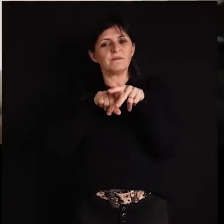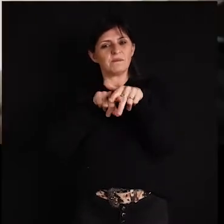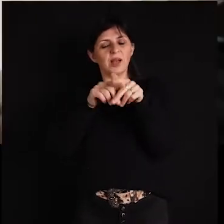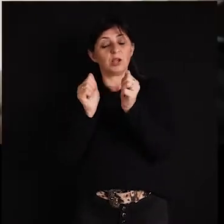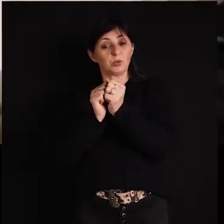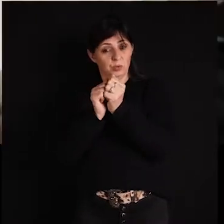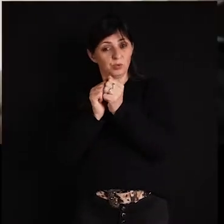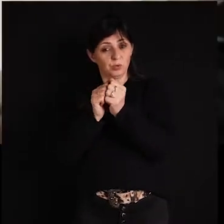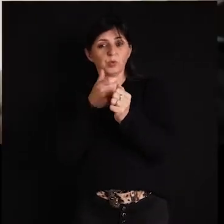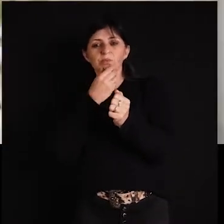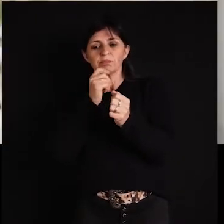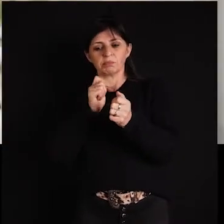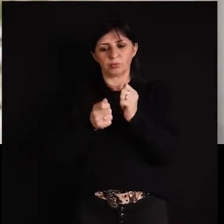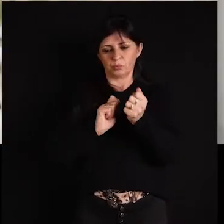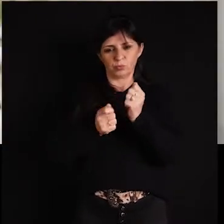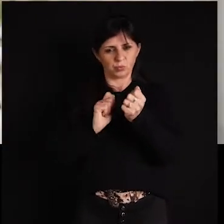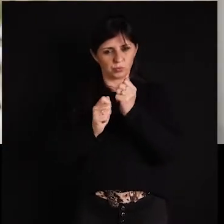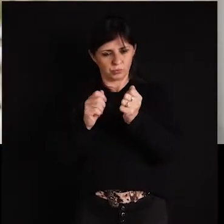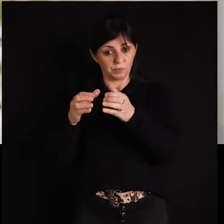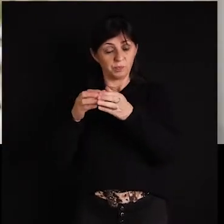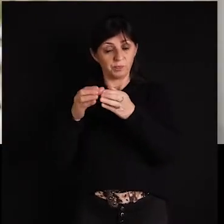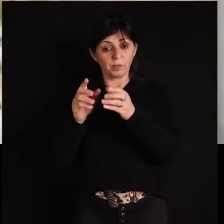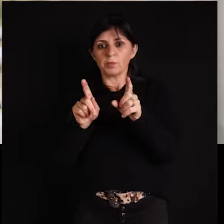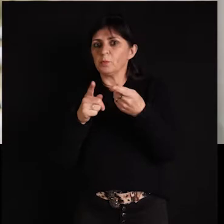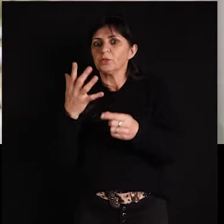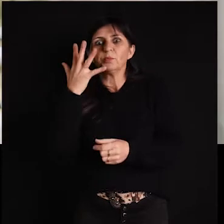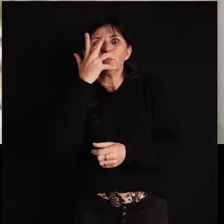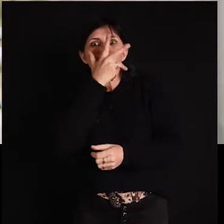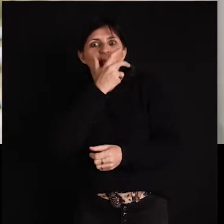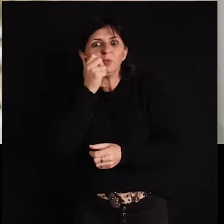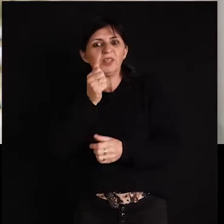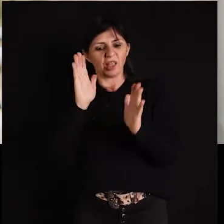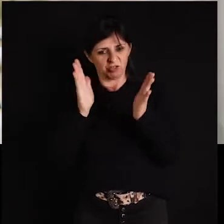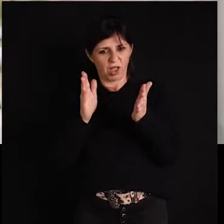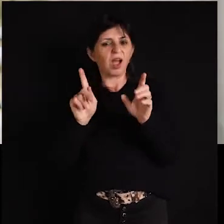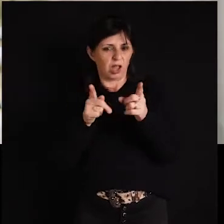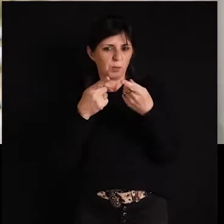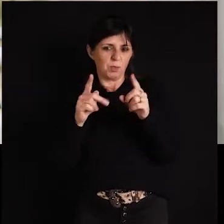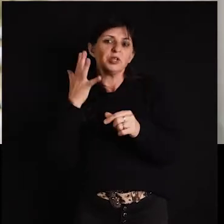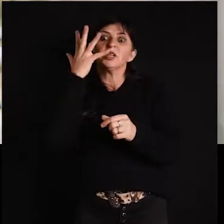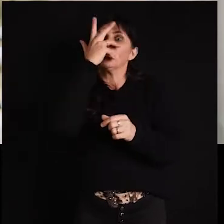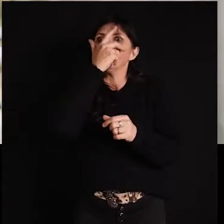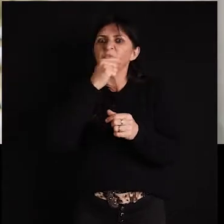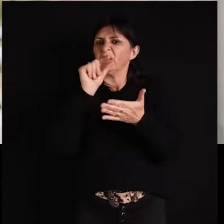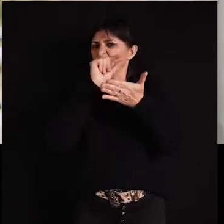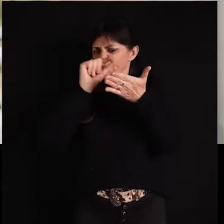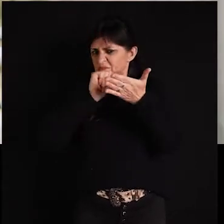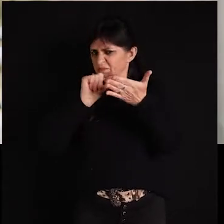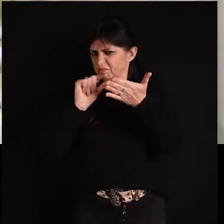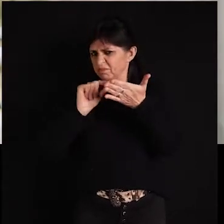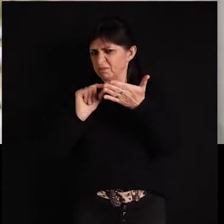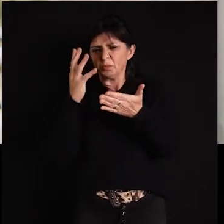Clay, baterista dos Monarcas. Ficou uma música muito bonita e ela já é uma melodia bonita, letra bonita, tem rodado bastante em